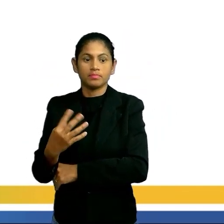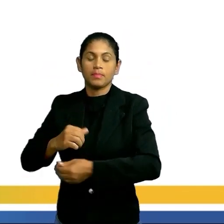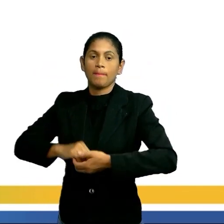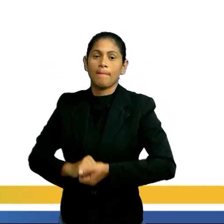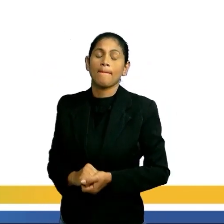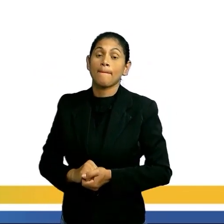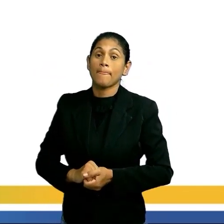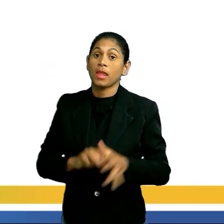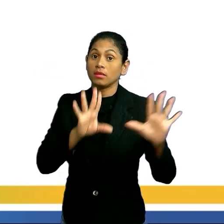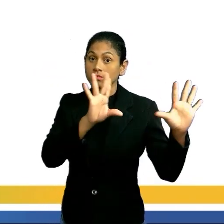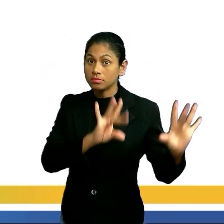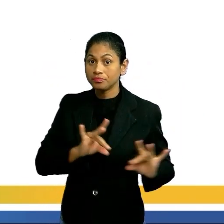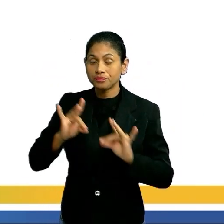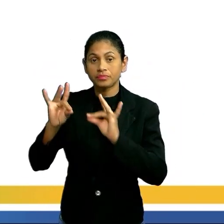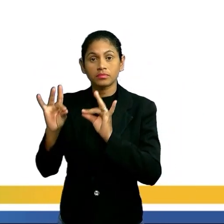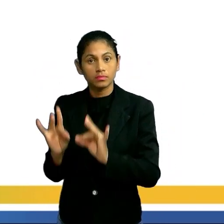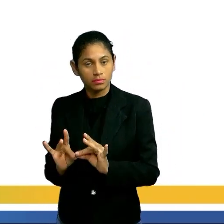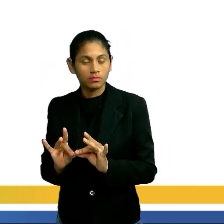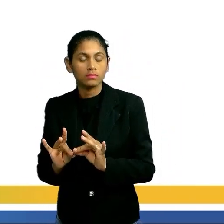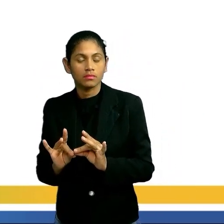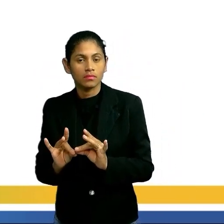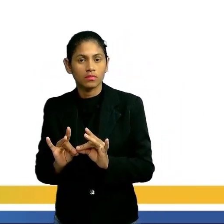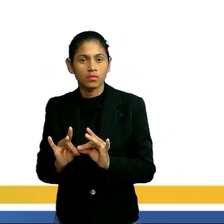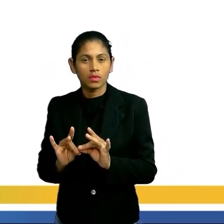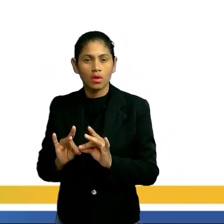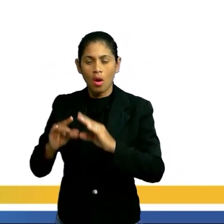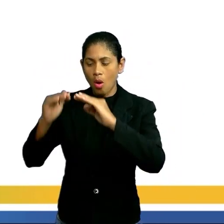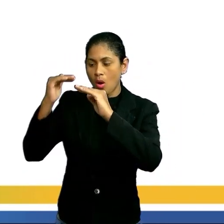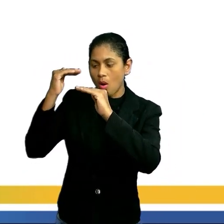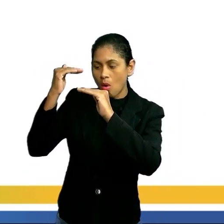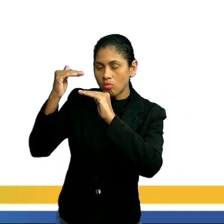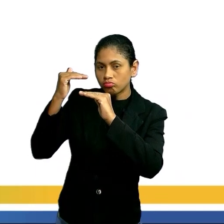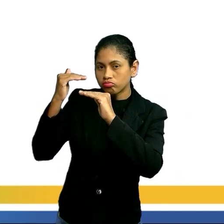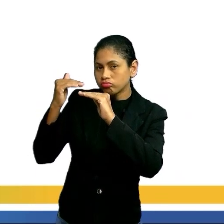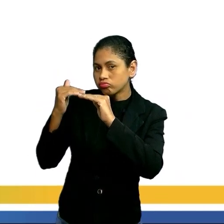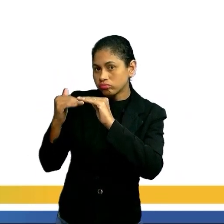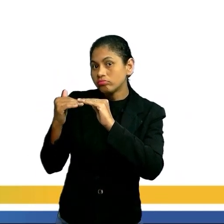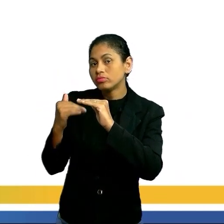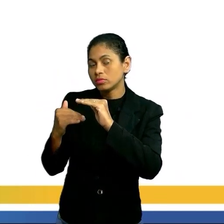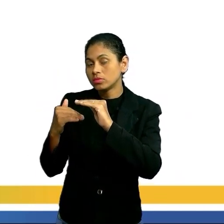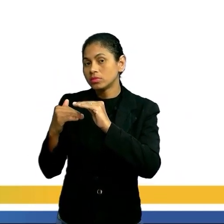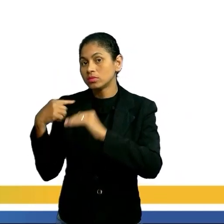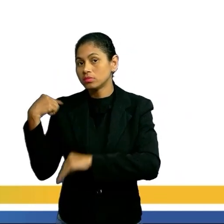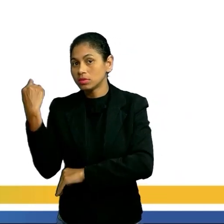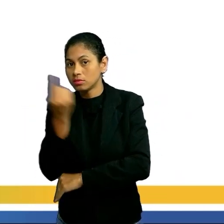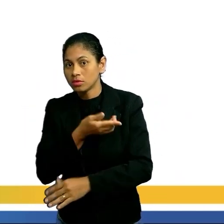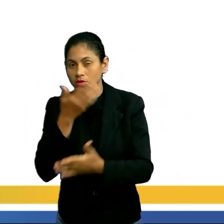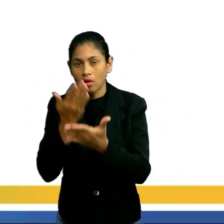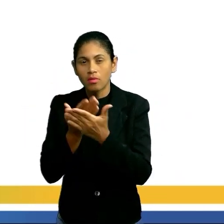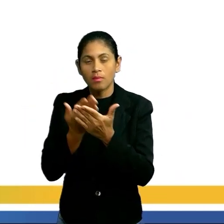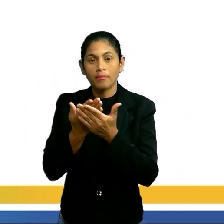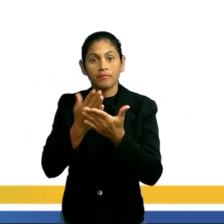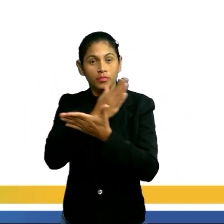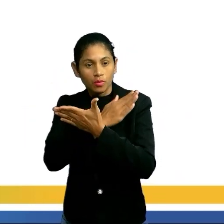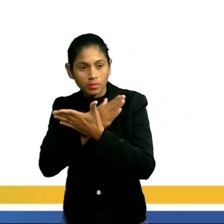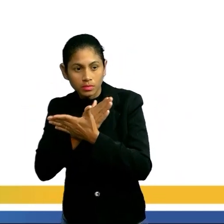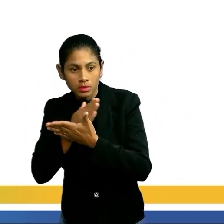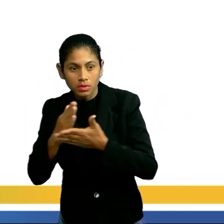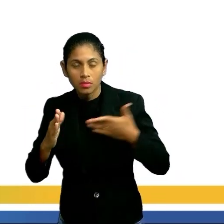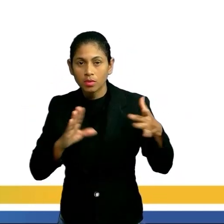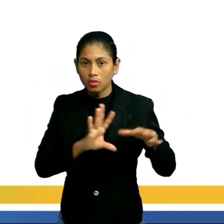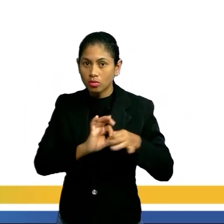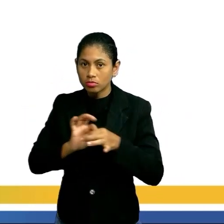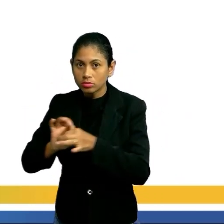aí eu trouxe para vocês já um roteirinho da nossa aula, como sempre. Vamos começar pelo contexto histórico,